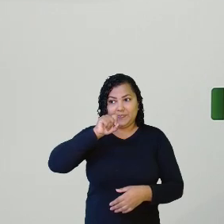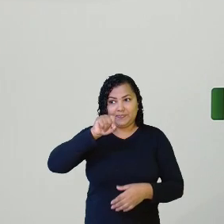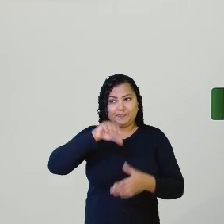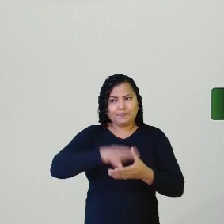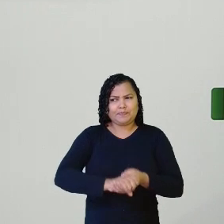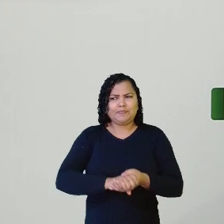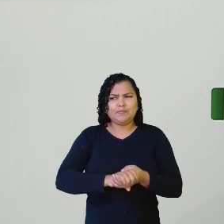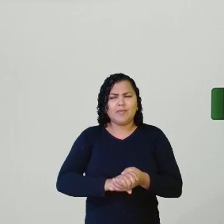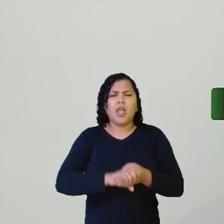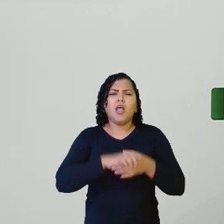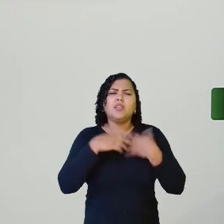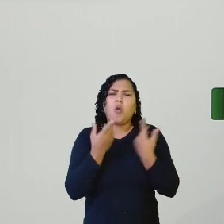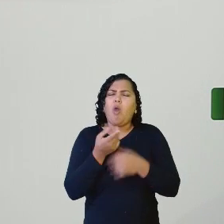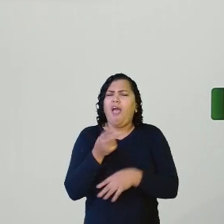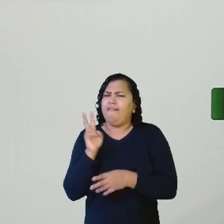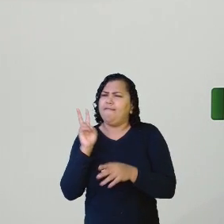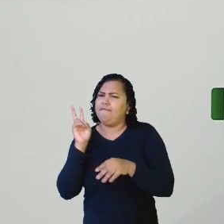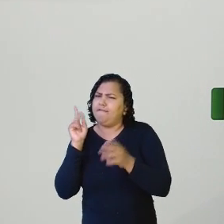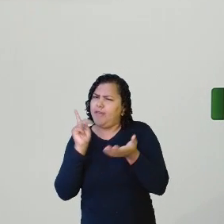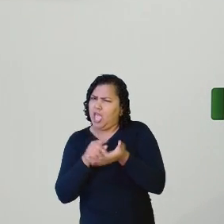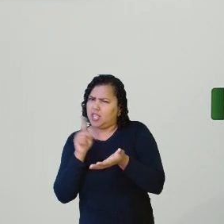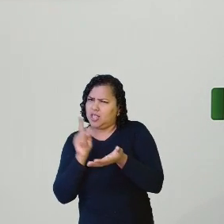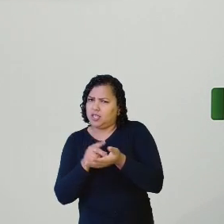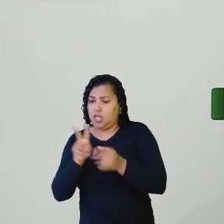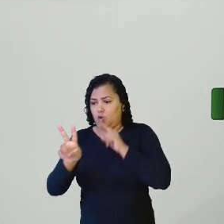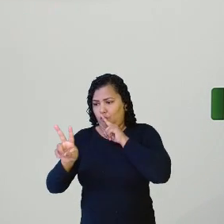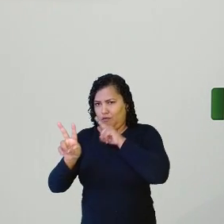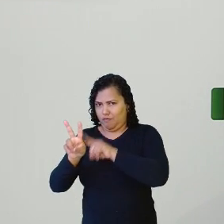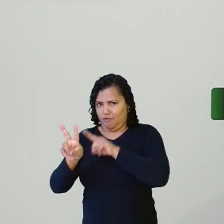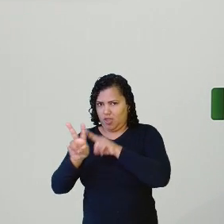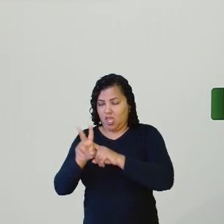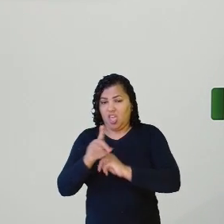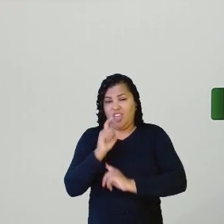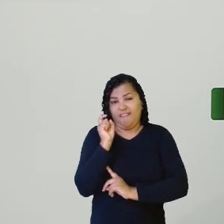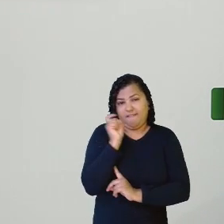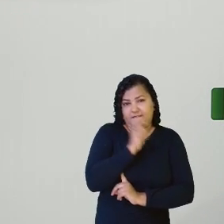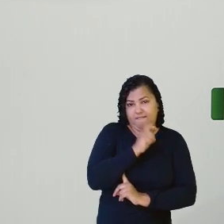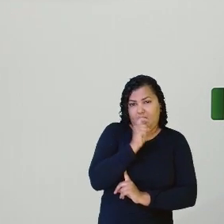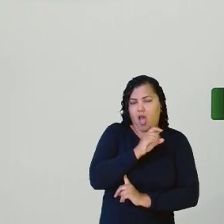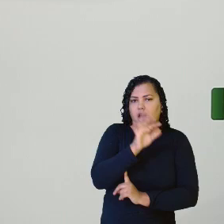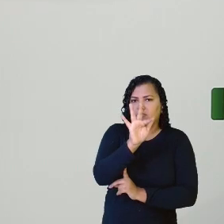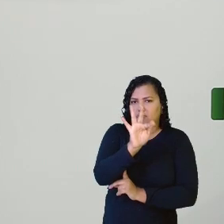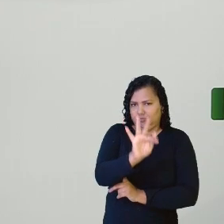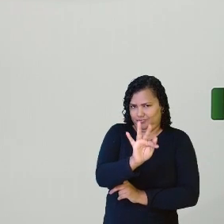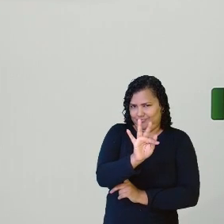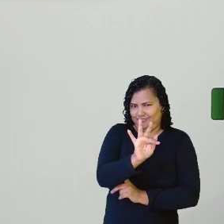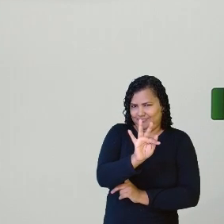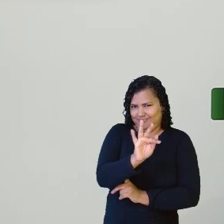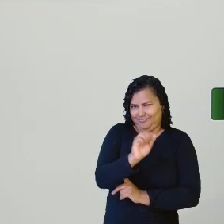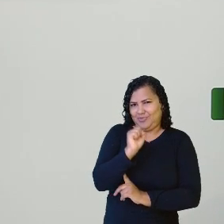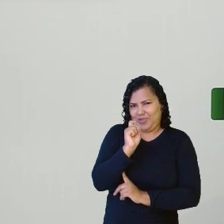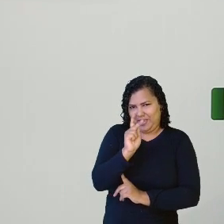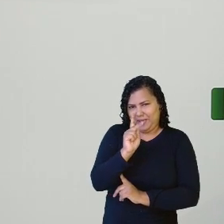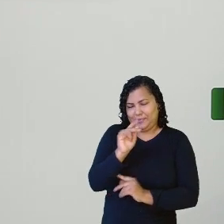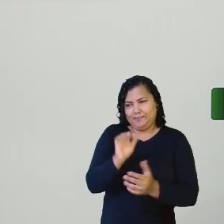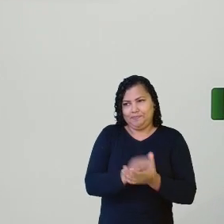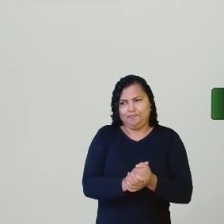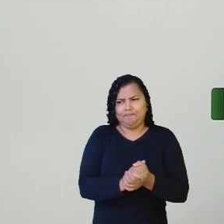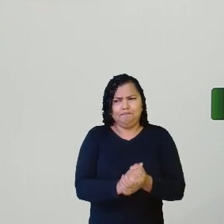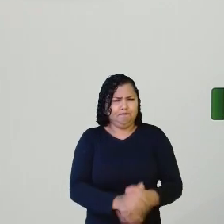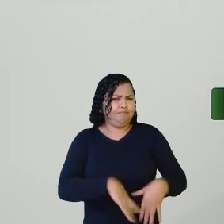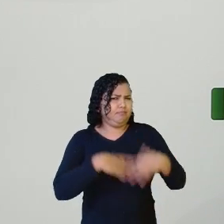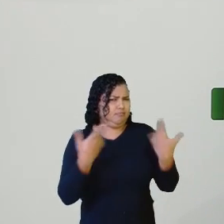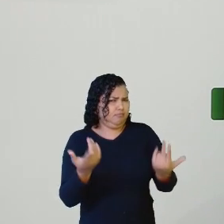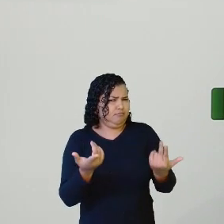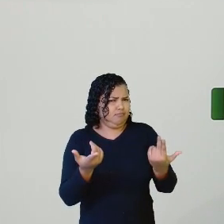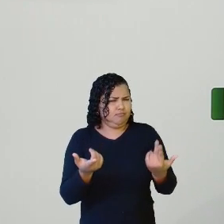é: coloque V para as sentenças verdadeiras e F para as sentenças falsas. A primeira sentença